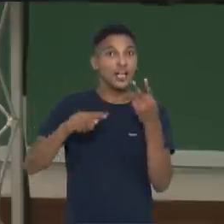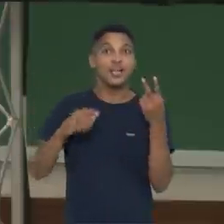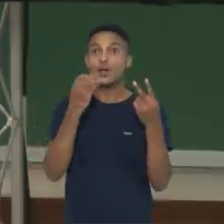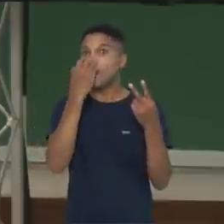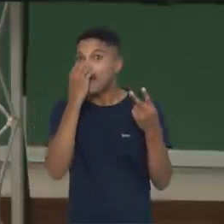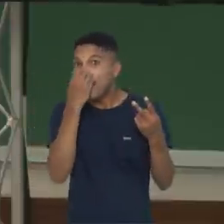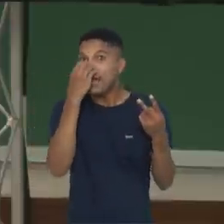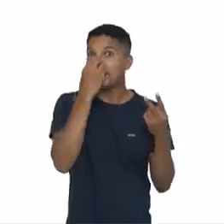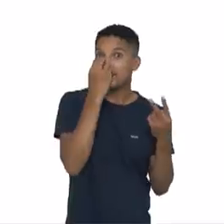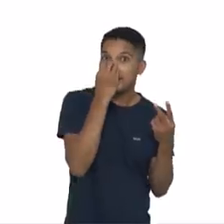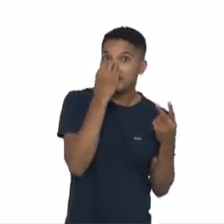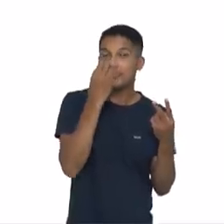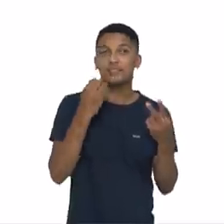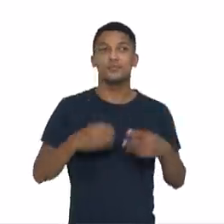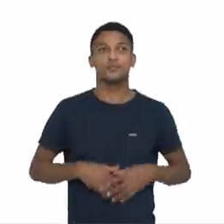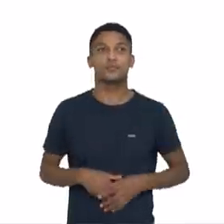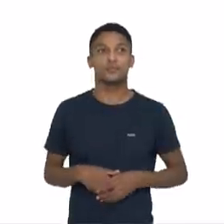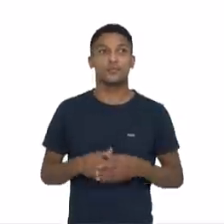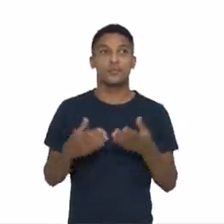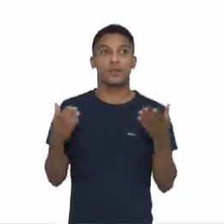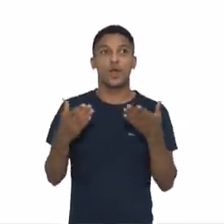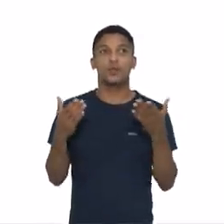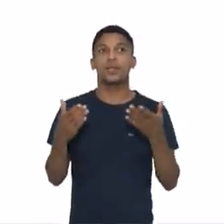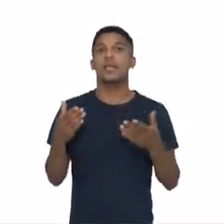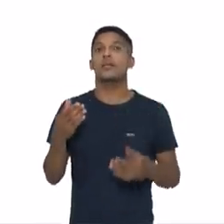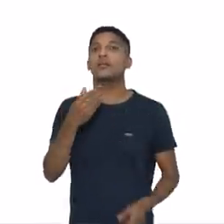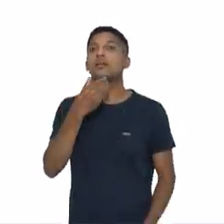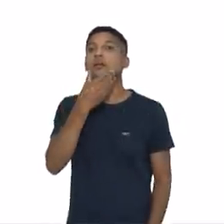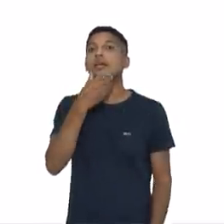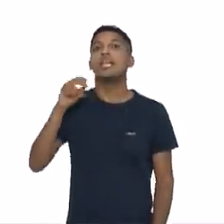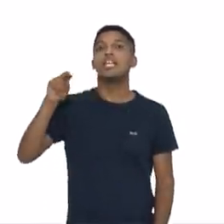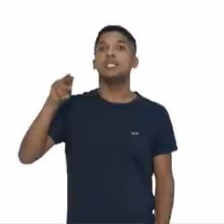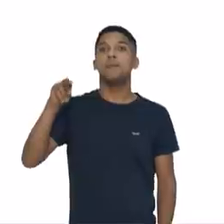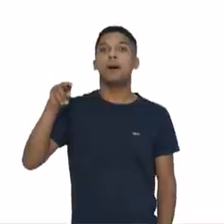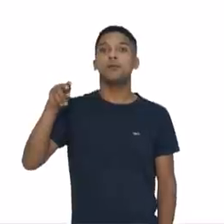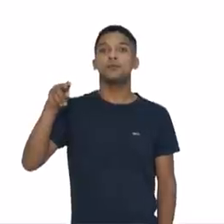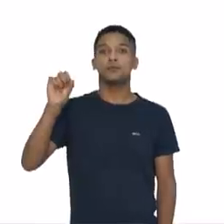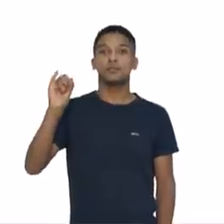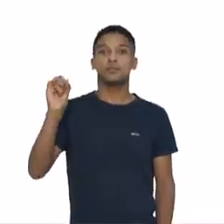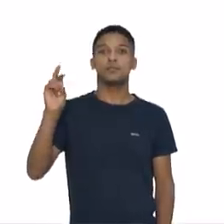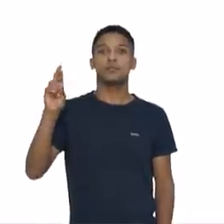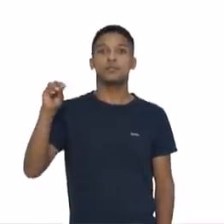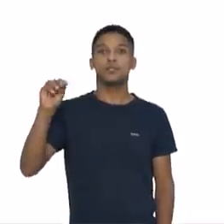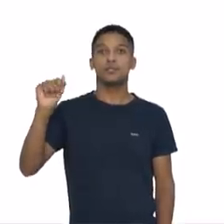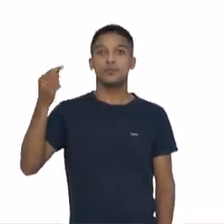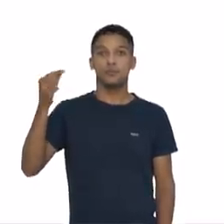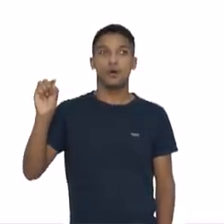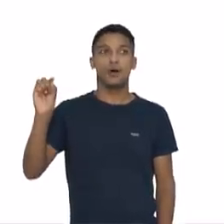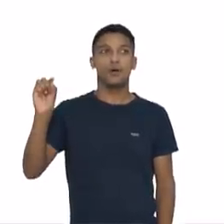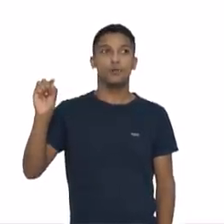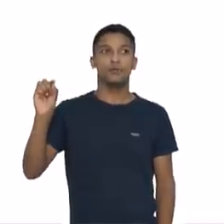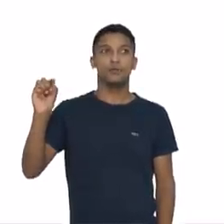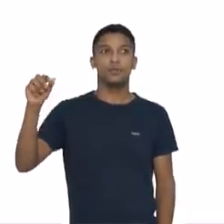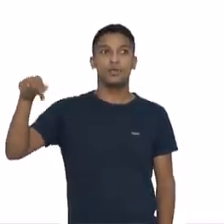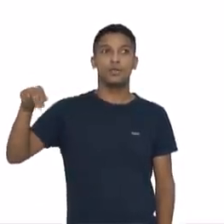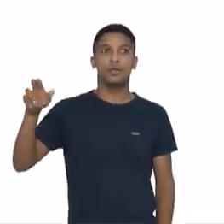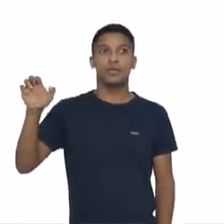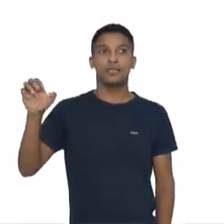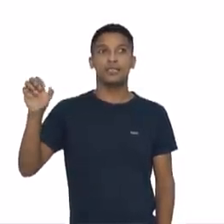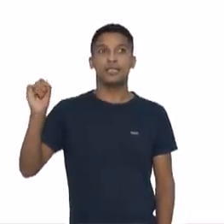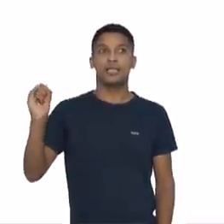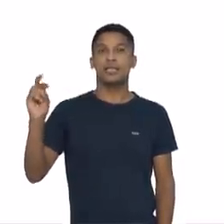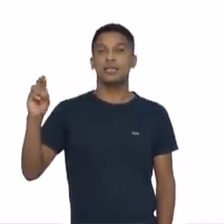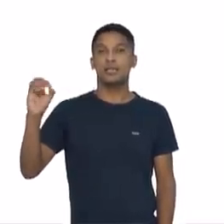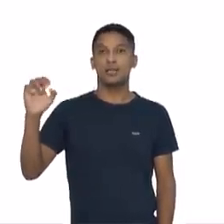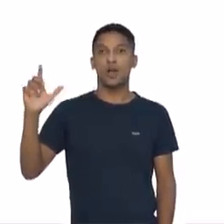Os irmãos Queirolo, né? Família tradicional de circo que tem mais de 120 anos. De história trazendo a alegria e a